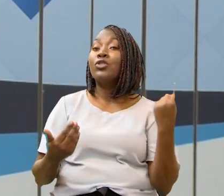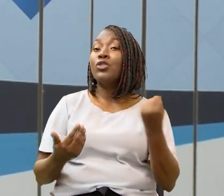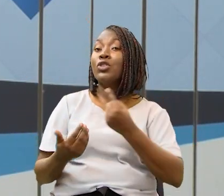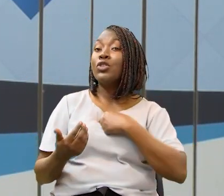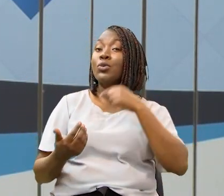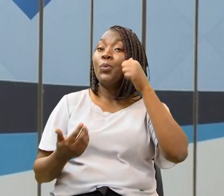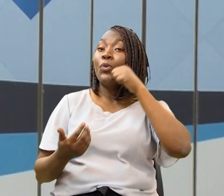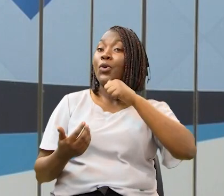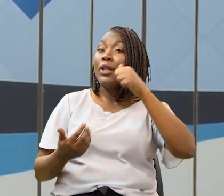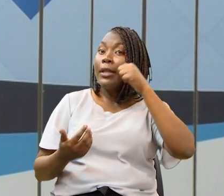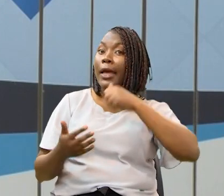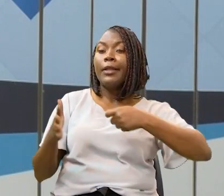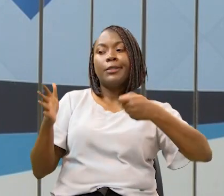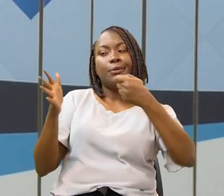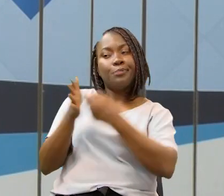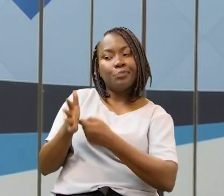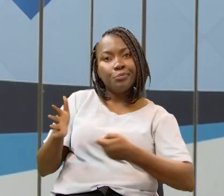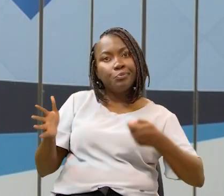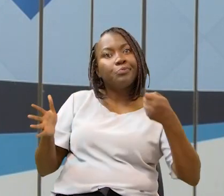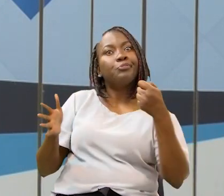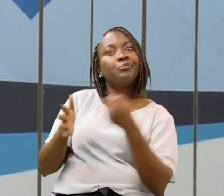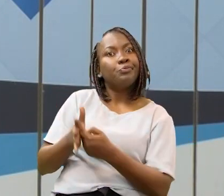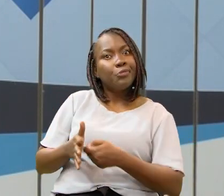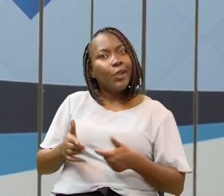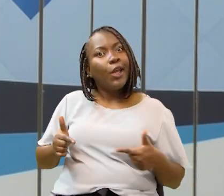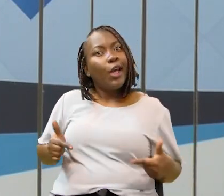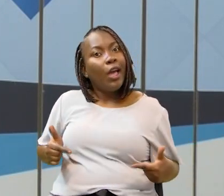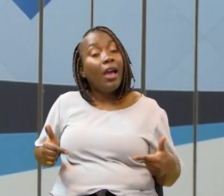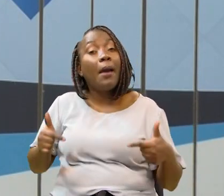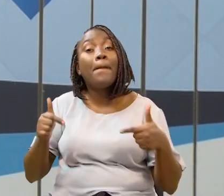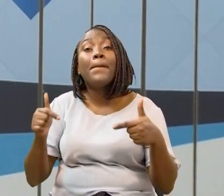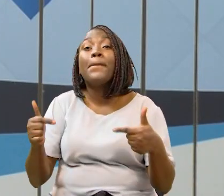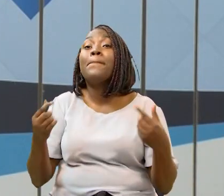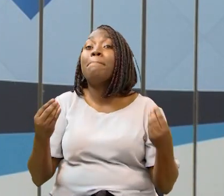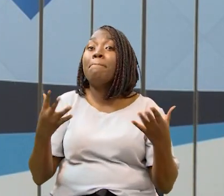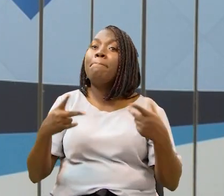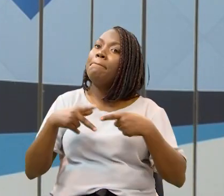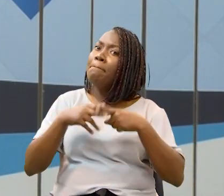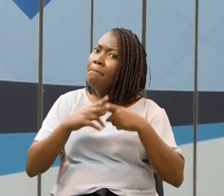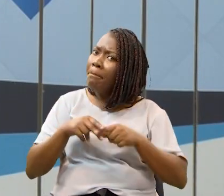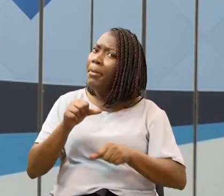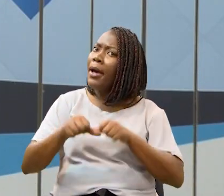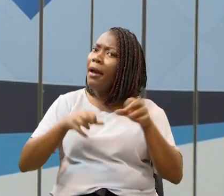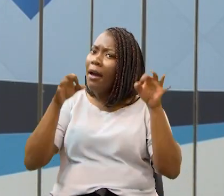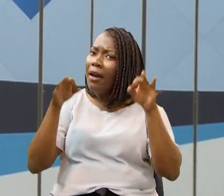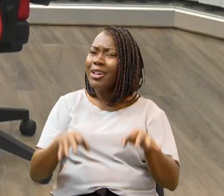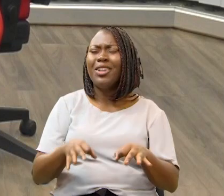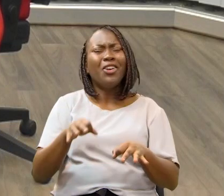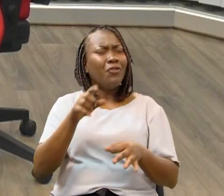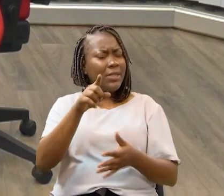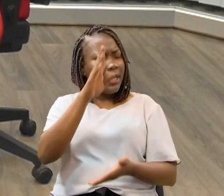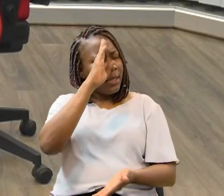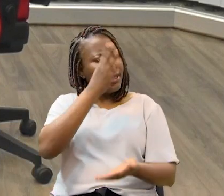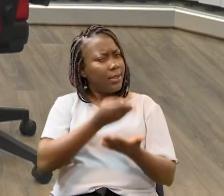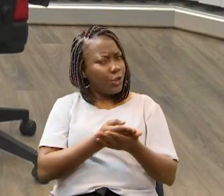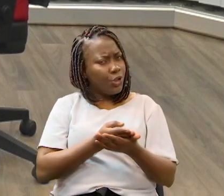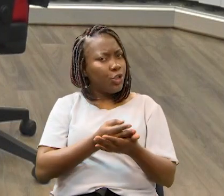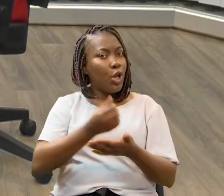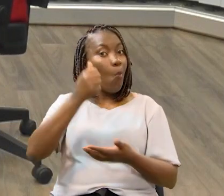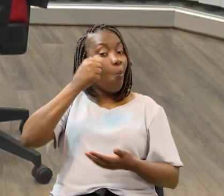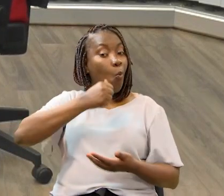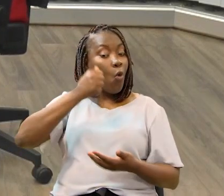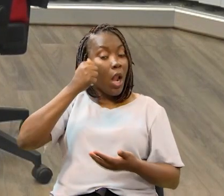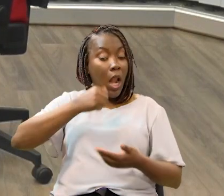gente vem em lutas, em ativismo, para que de fato isso seja corrigido. Hoje você acredita que as